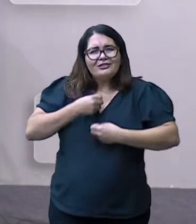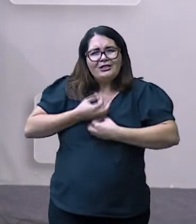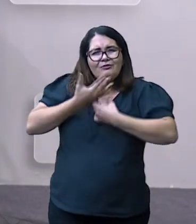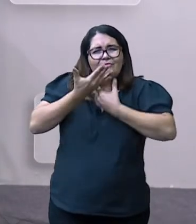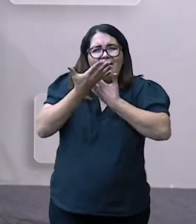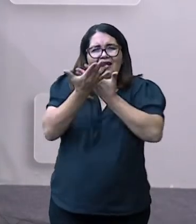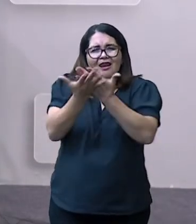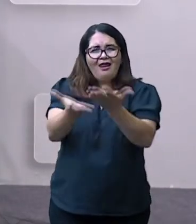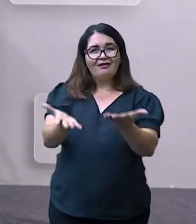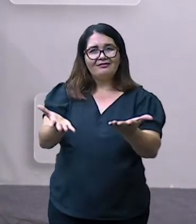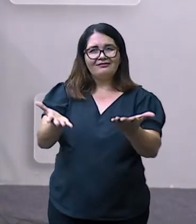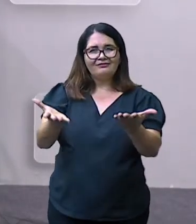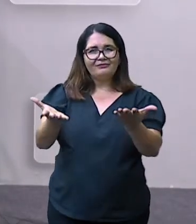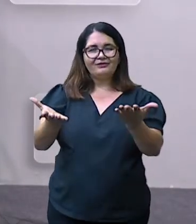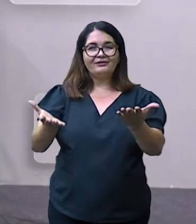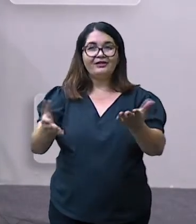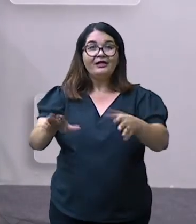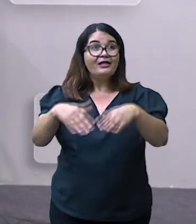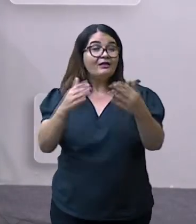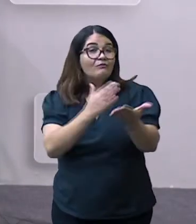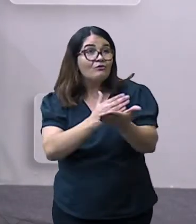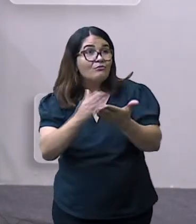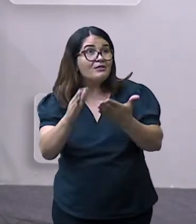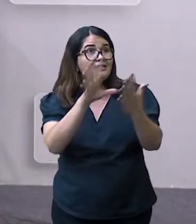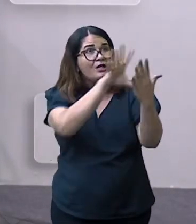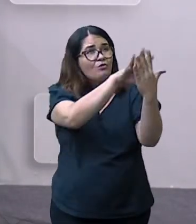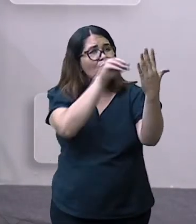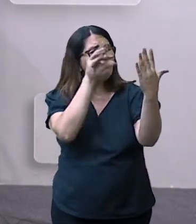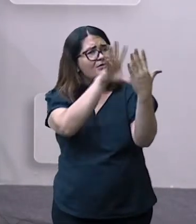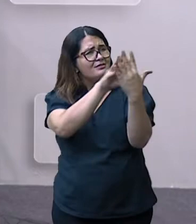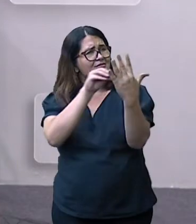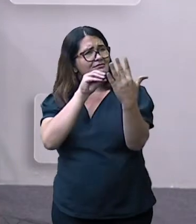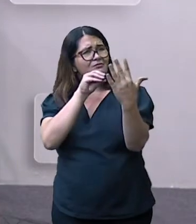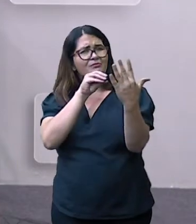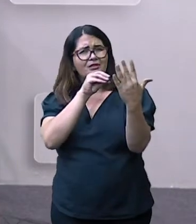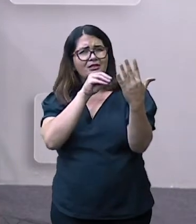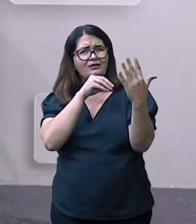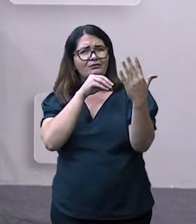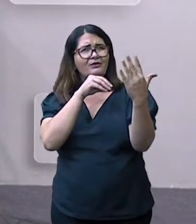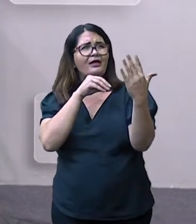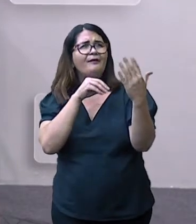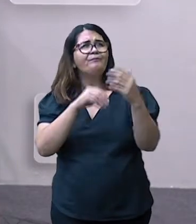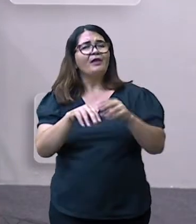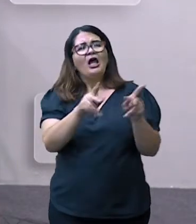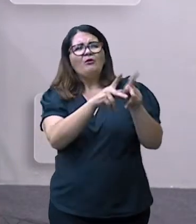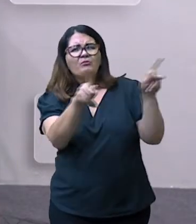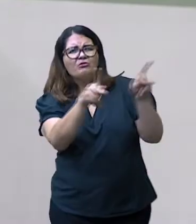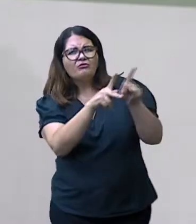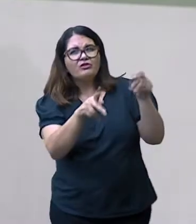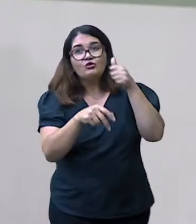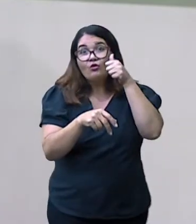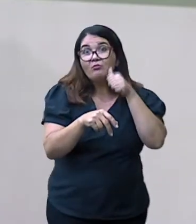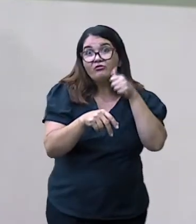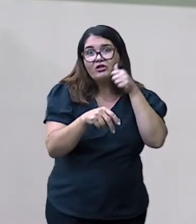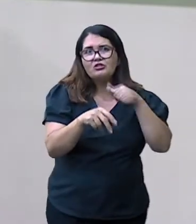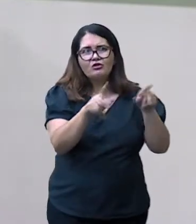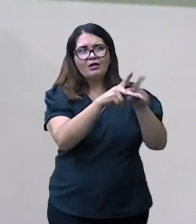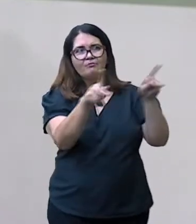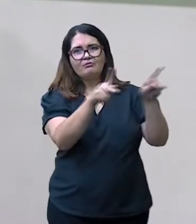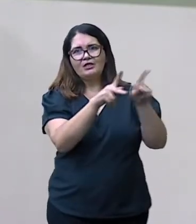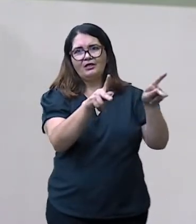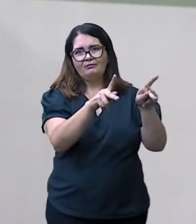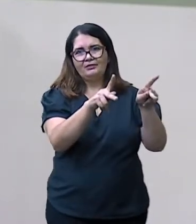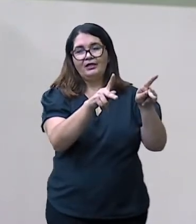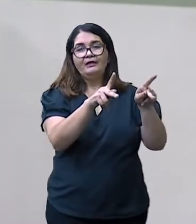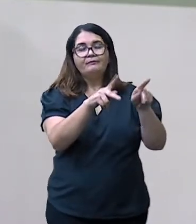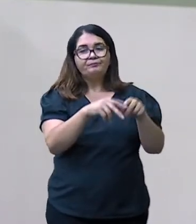eu comecei copiando. Por exemplo, a irmã Germana, que foi minha primeira professora, ela não tinha técnica para passar para mim,